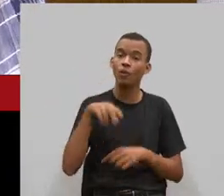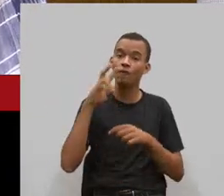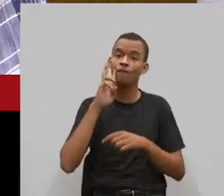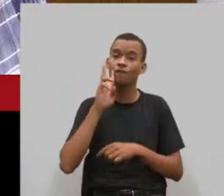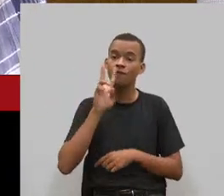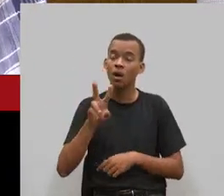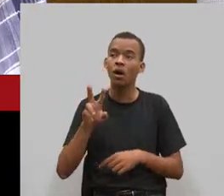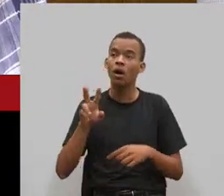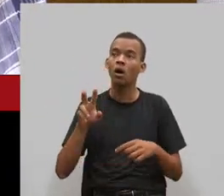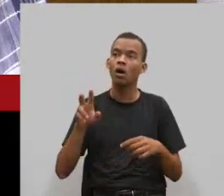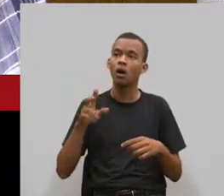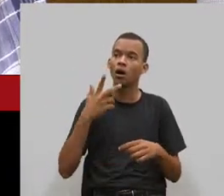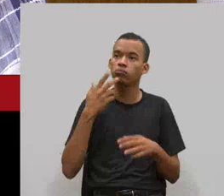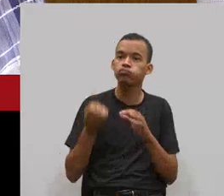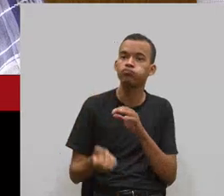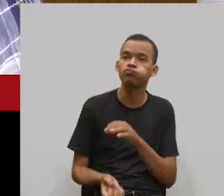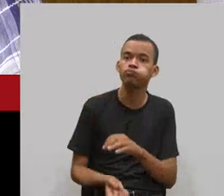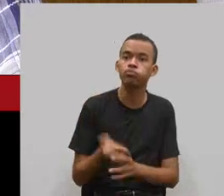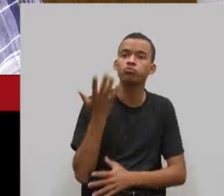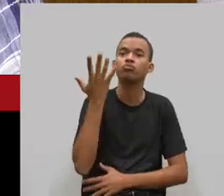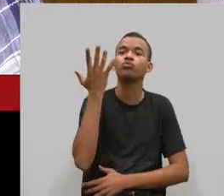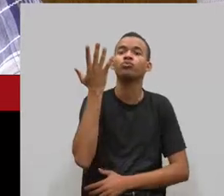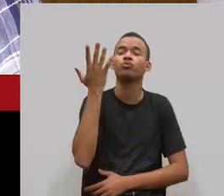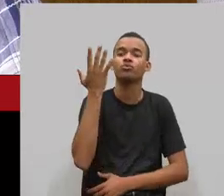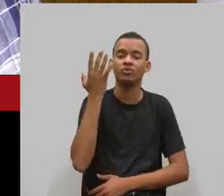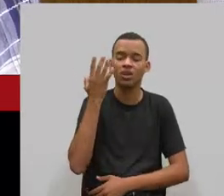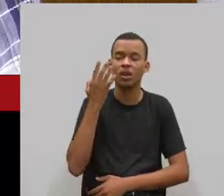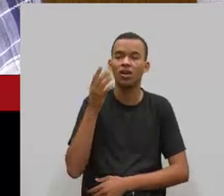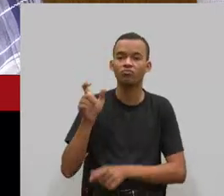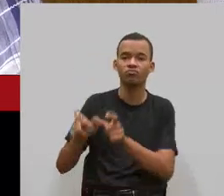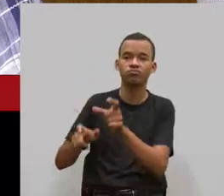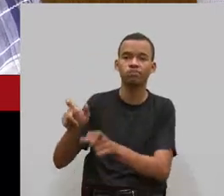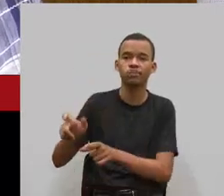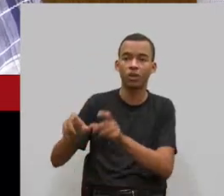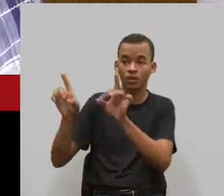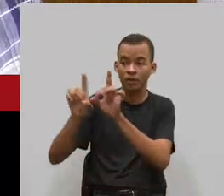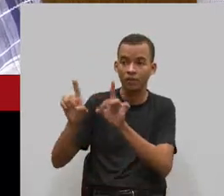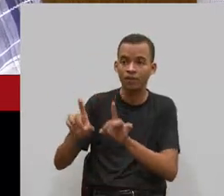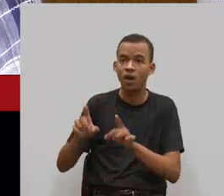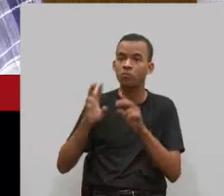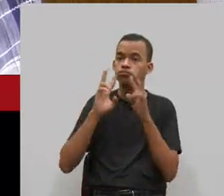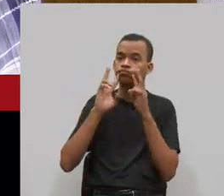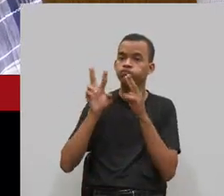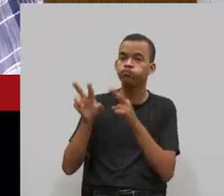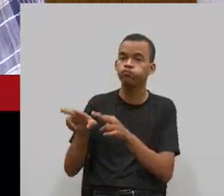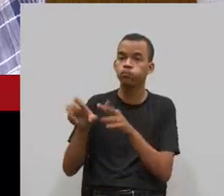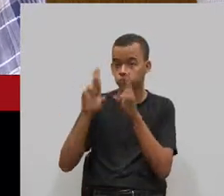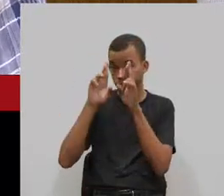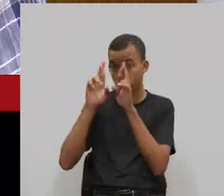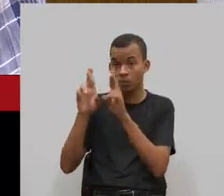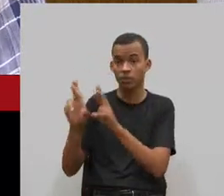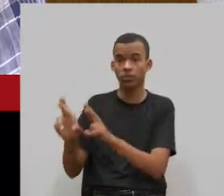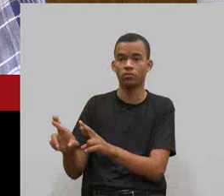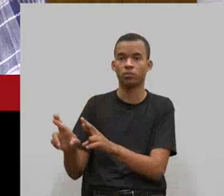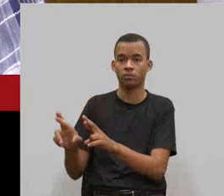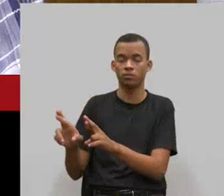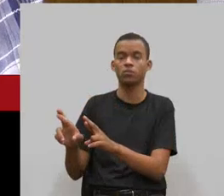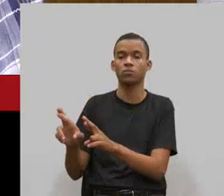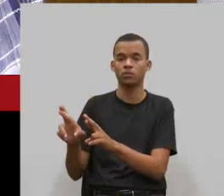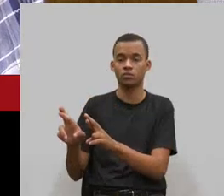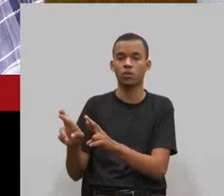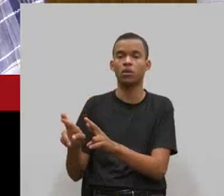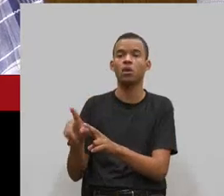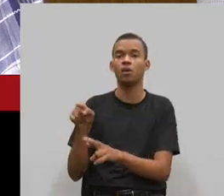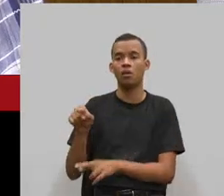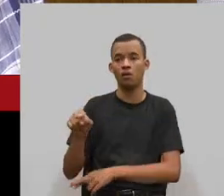dignidade para essas pessoas que essas pessoas possam comprar se seu suas cadeiras suas cadeiras de roda motorizada possa